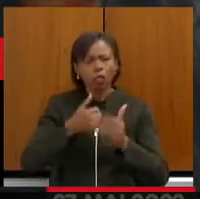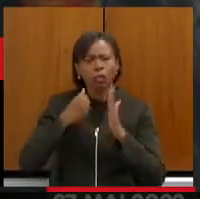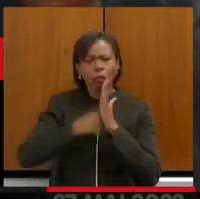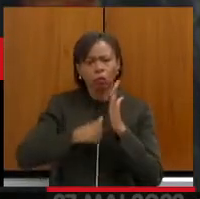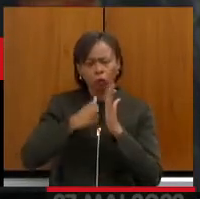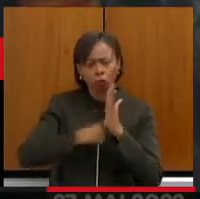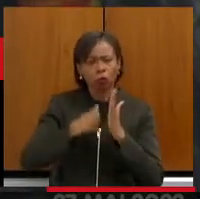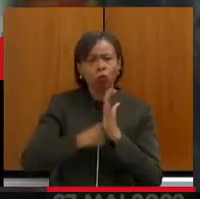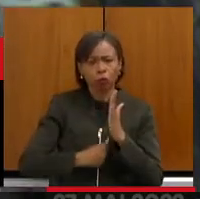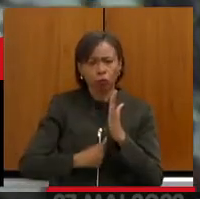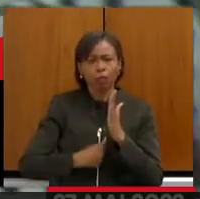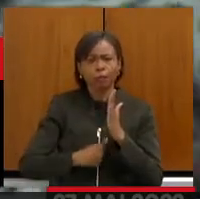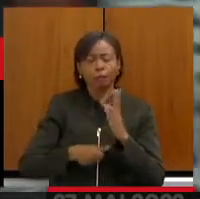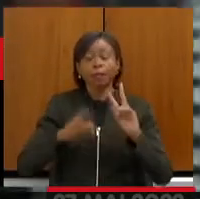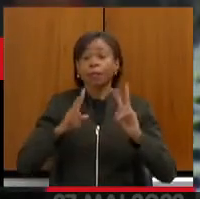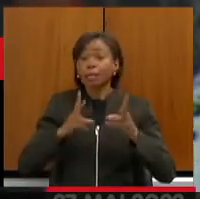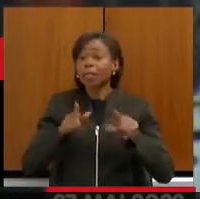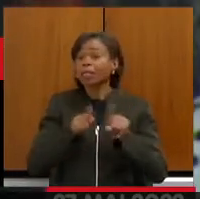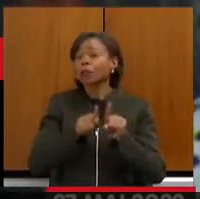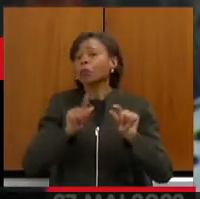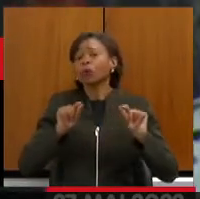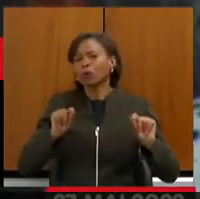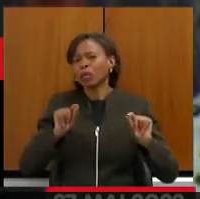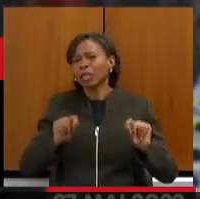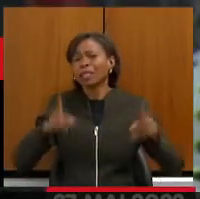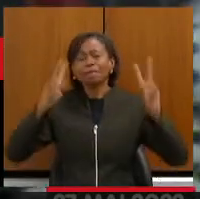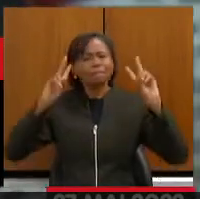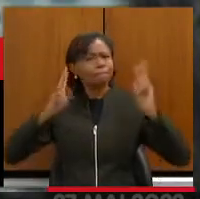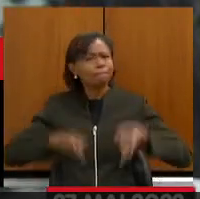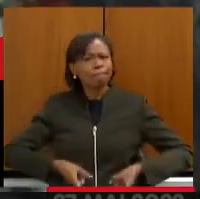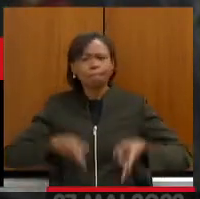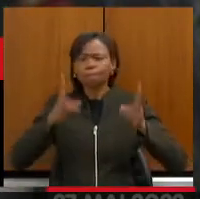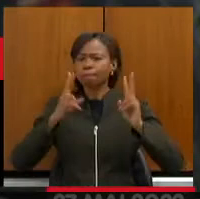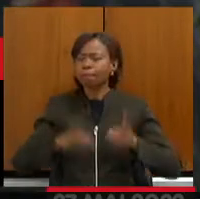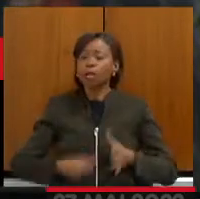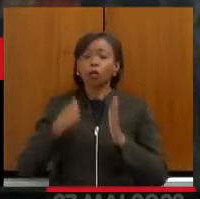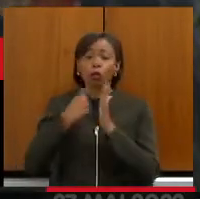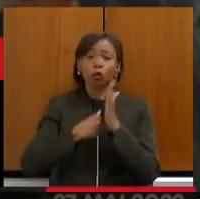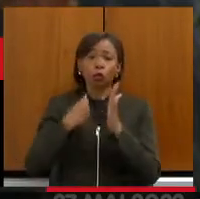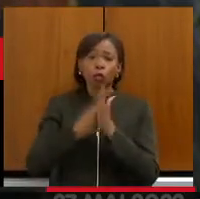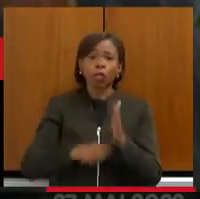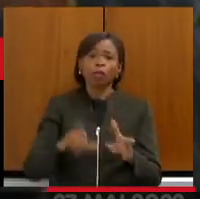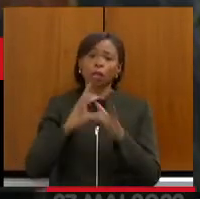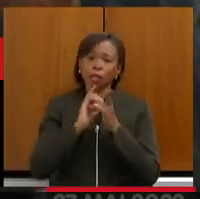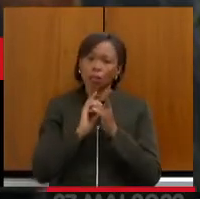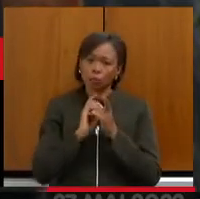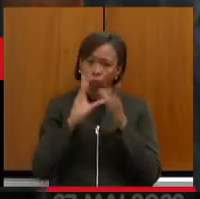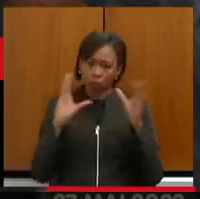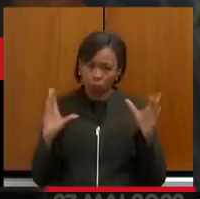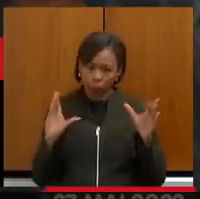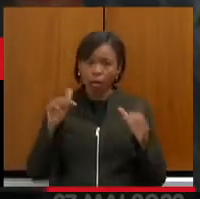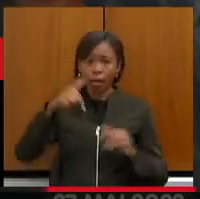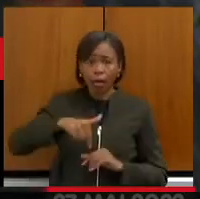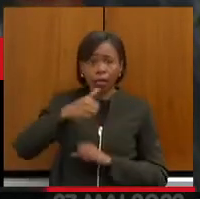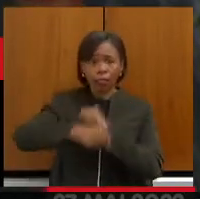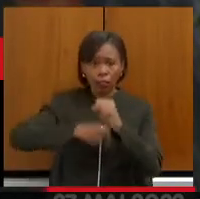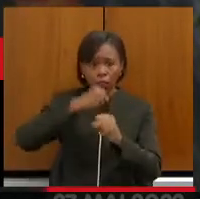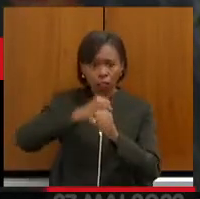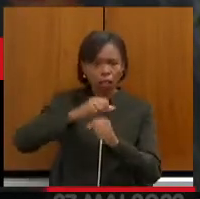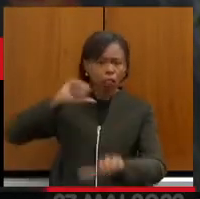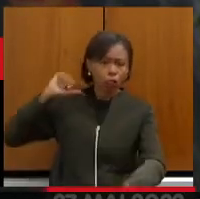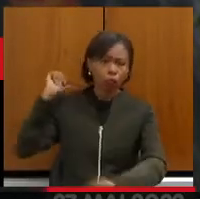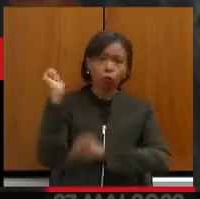nessa mesma toada lutando pela democracia e e quando é ano de